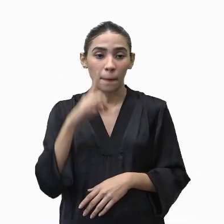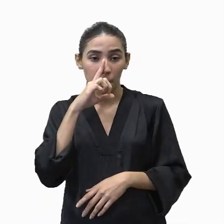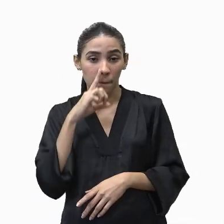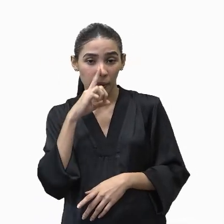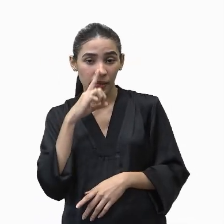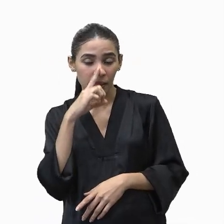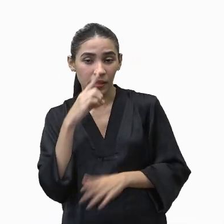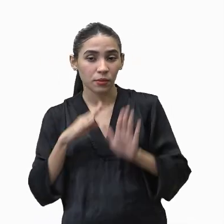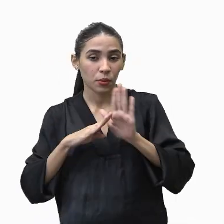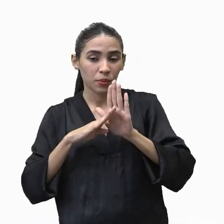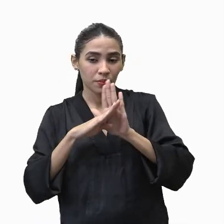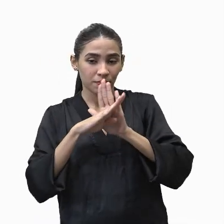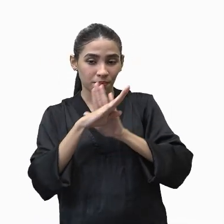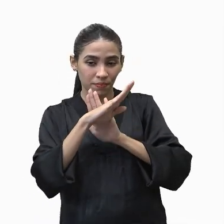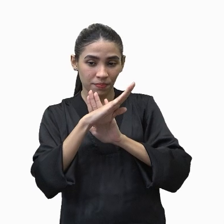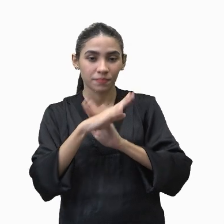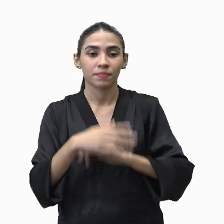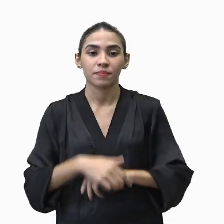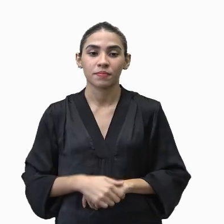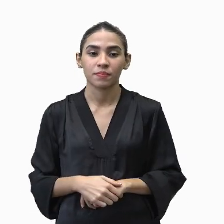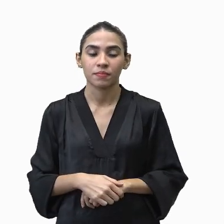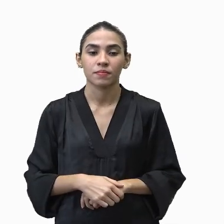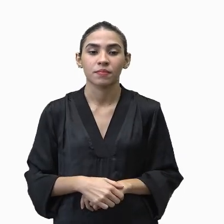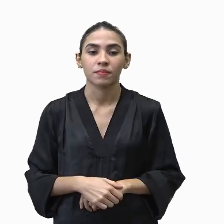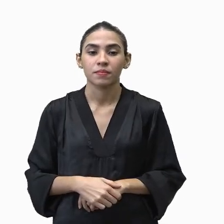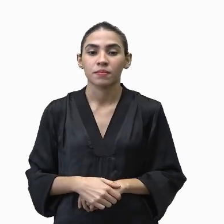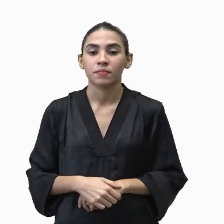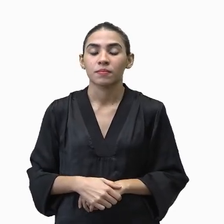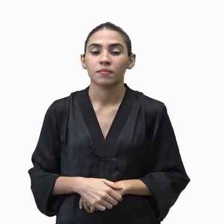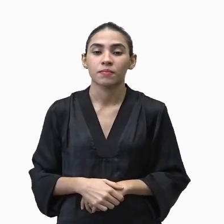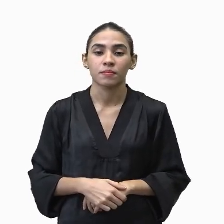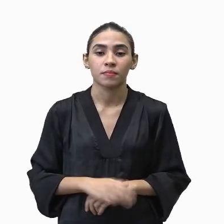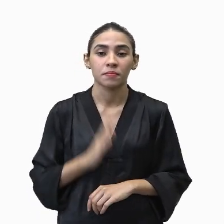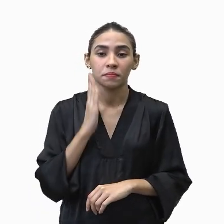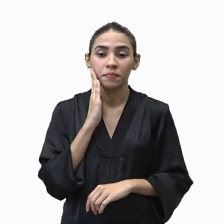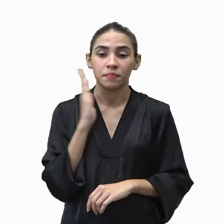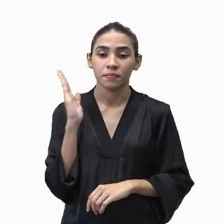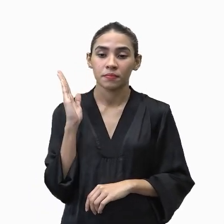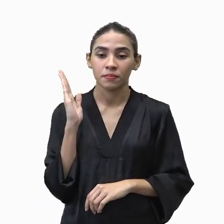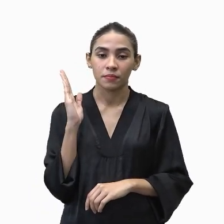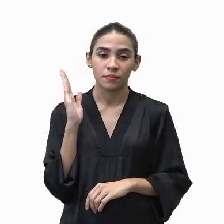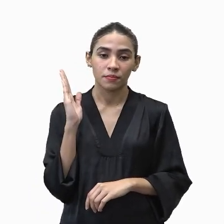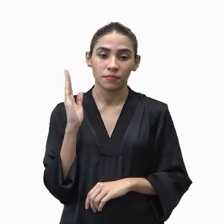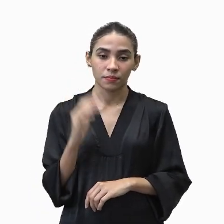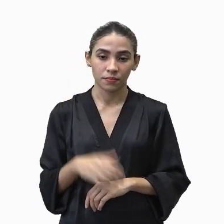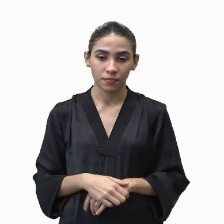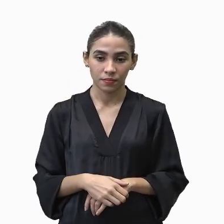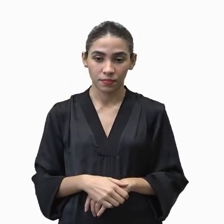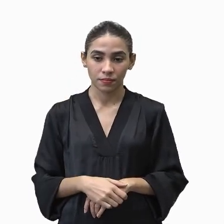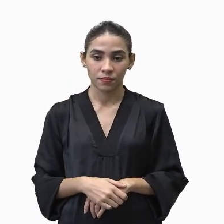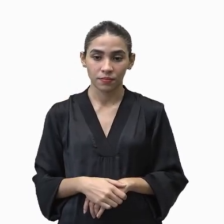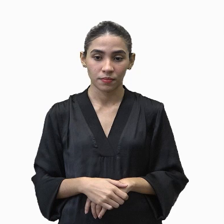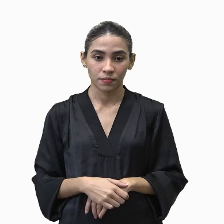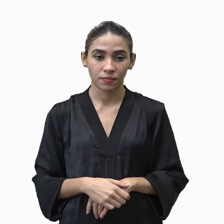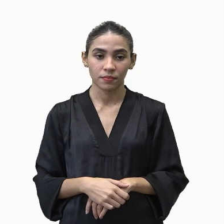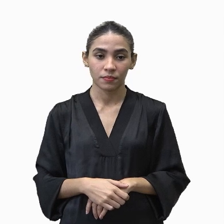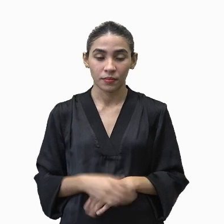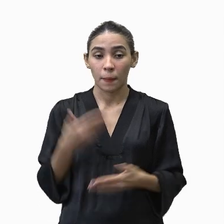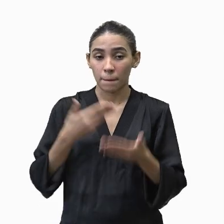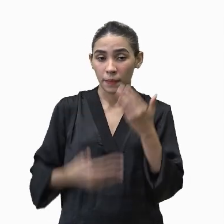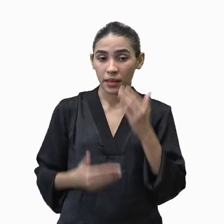ameaças crescentes que colocam em risco a perda de habitat